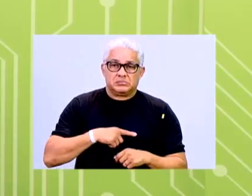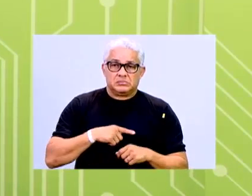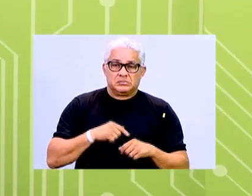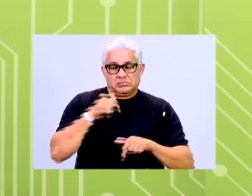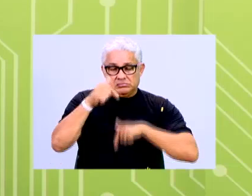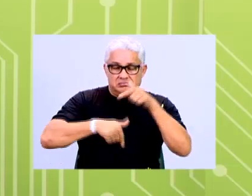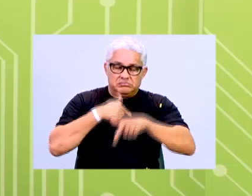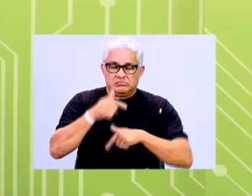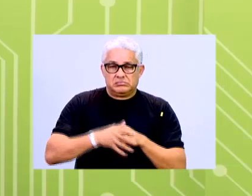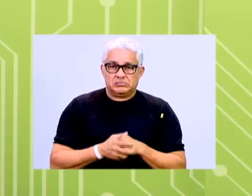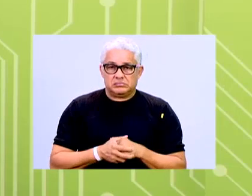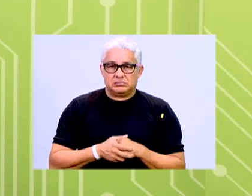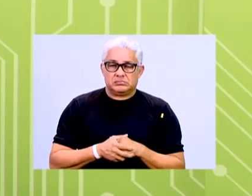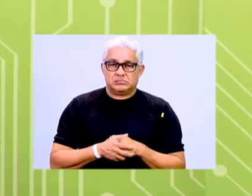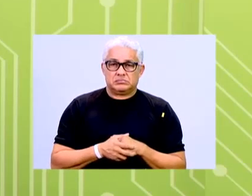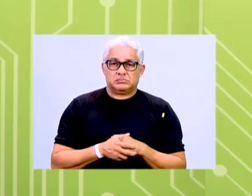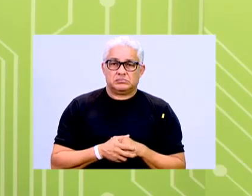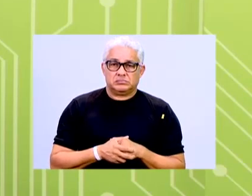funcionalidade